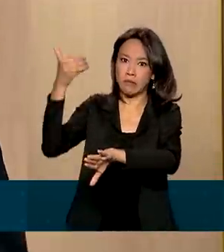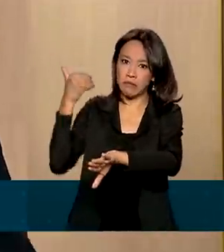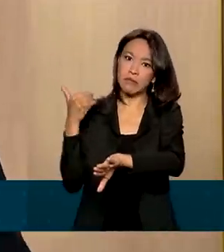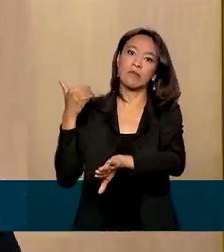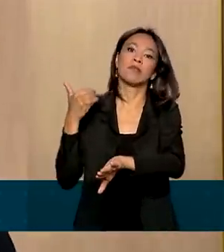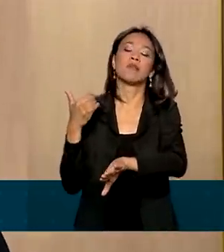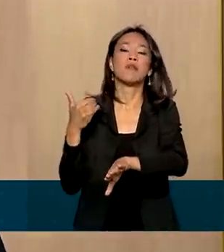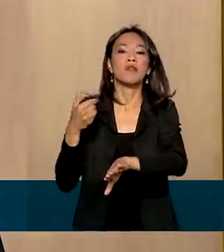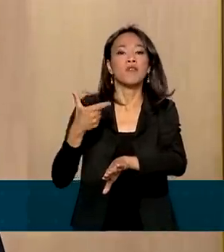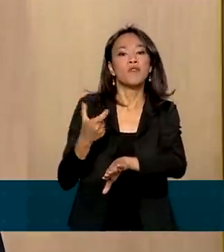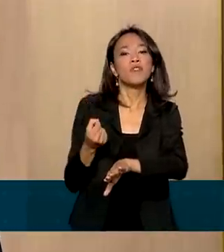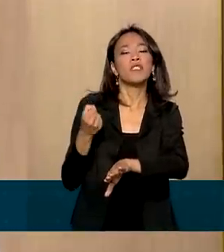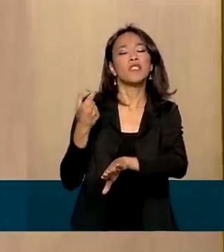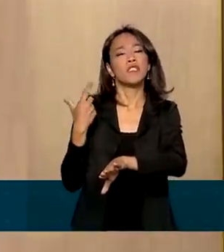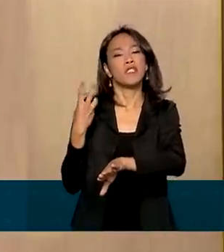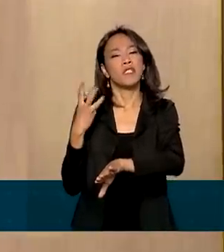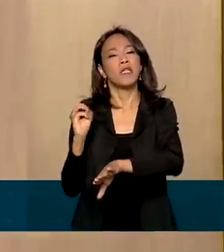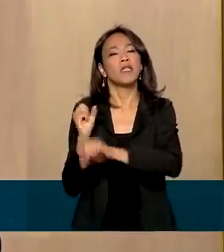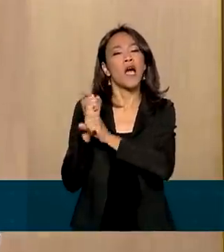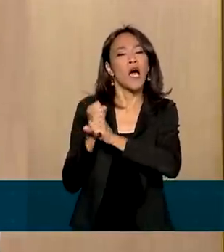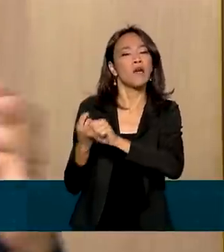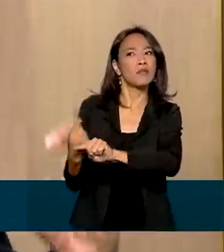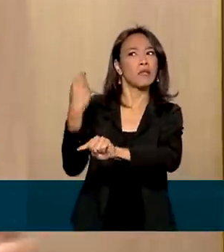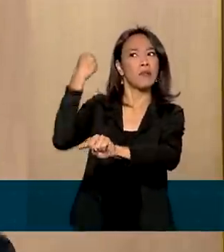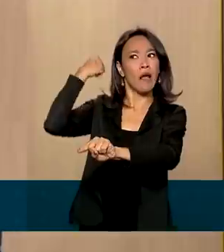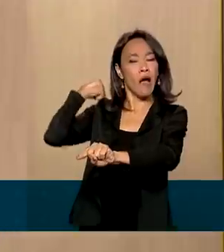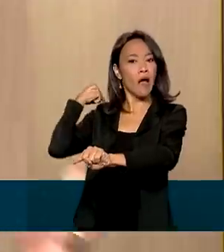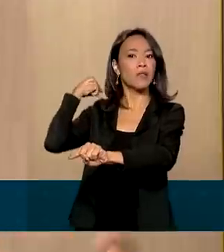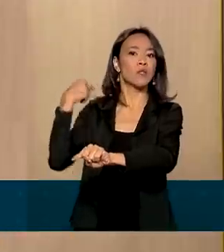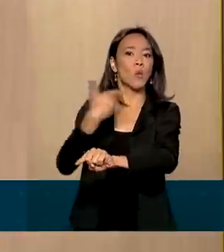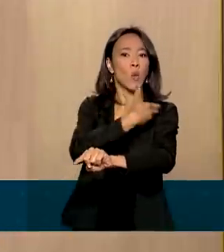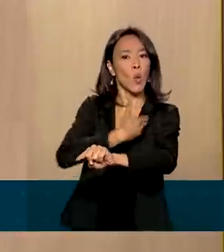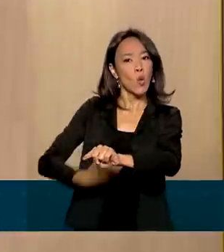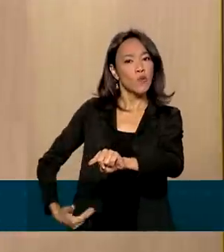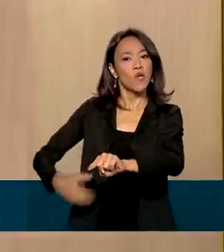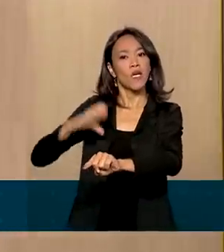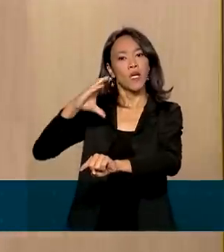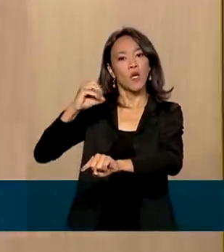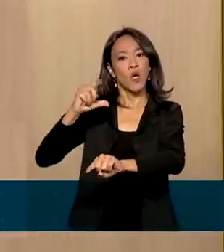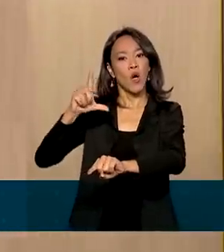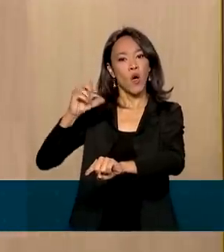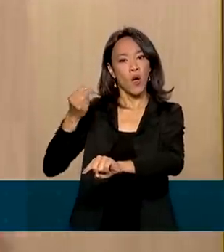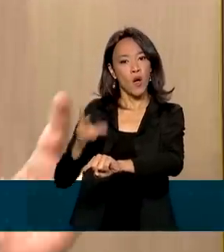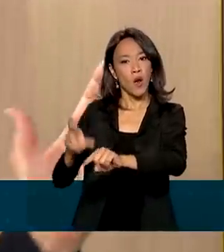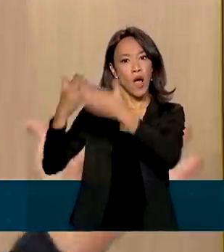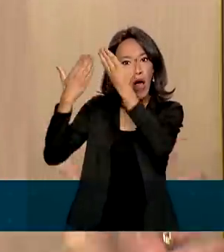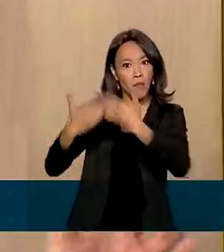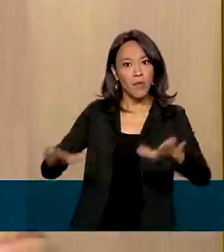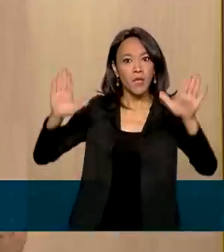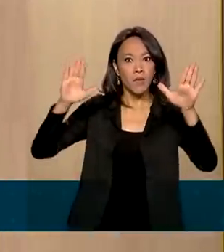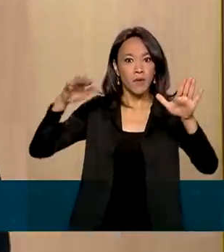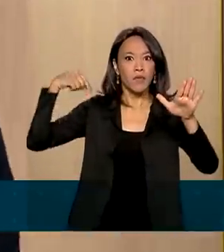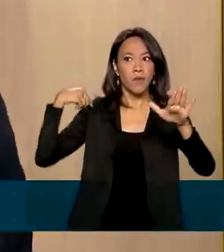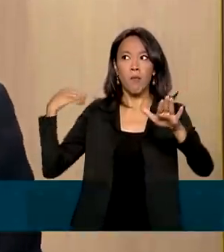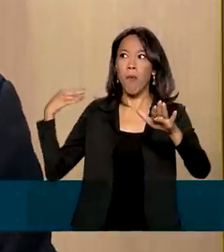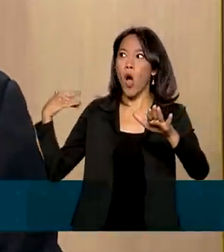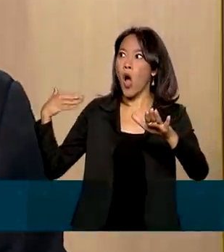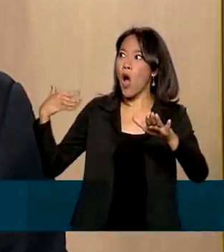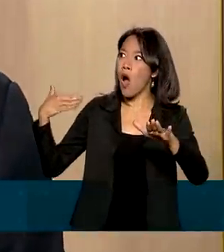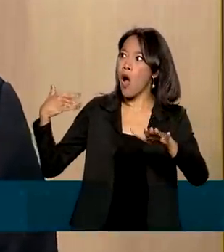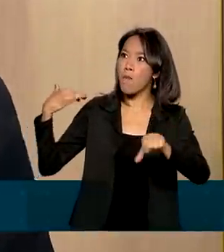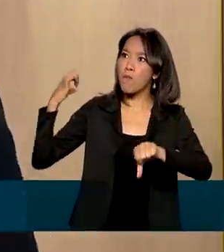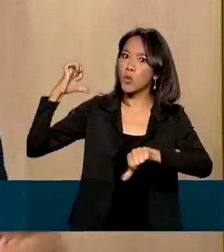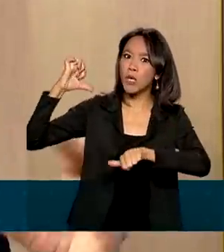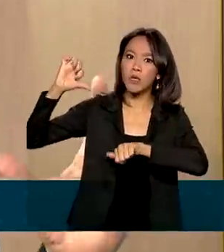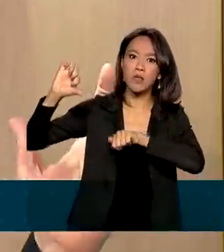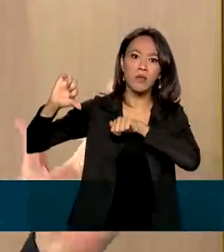lá com em 1990 né quando o governo Collor promoveu essa grande abertura E aí então o setor passou por